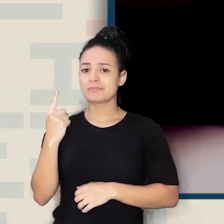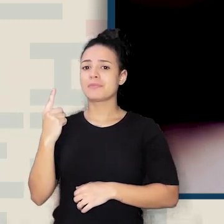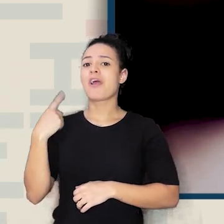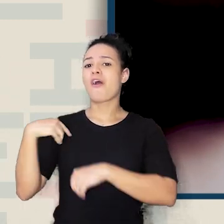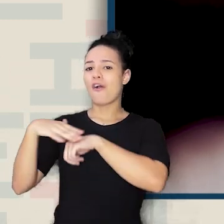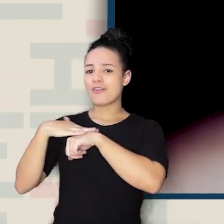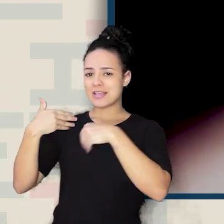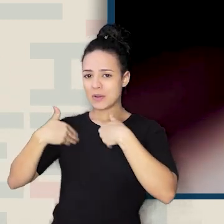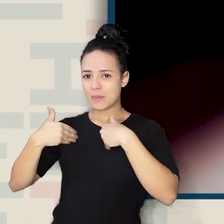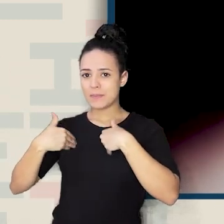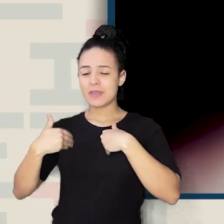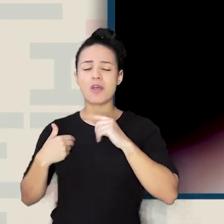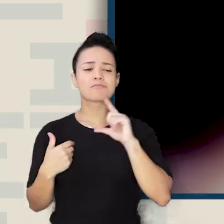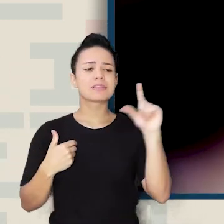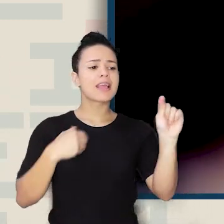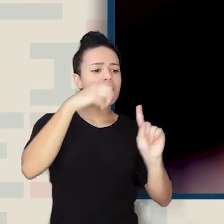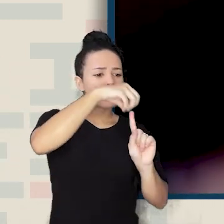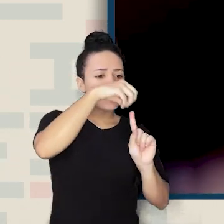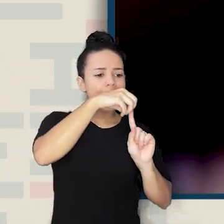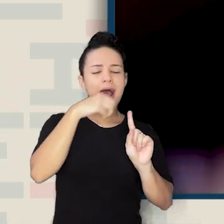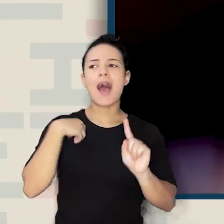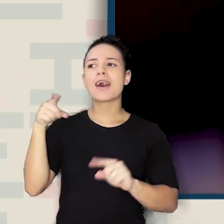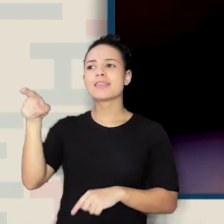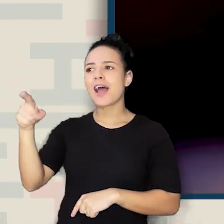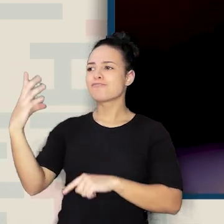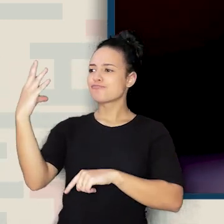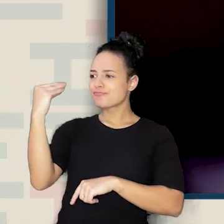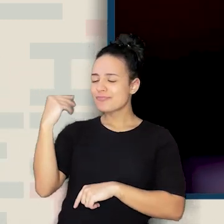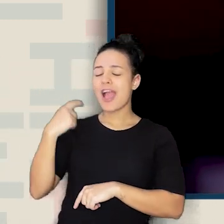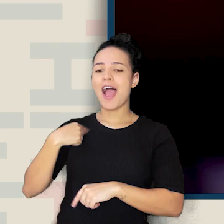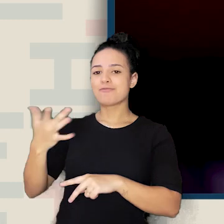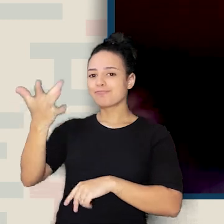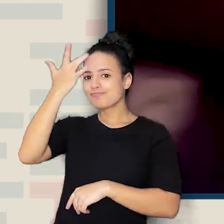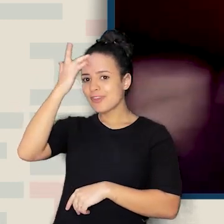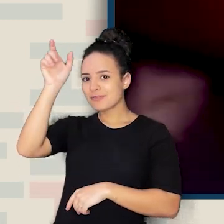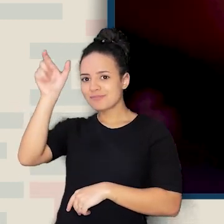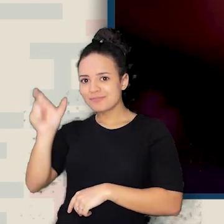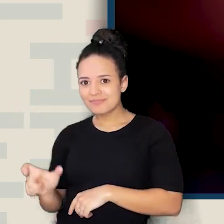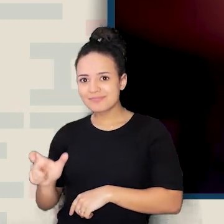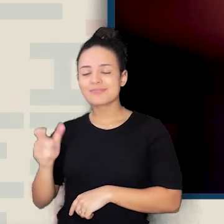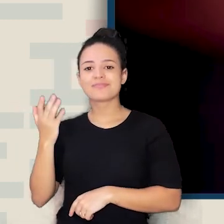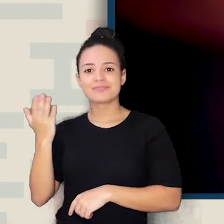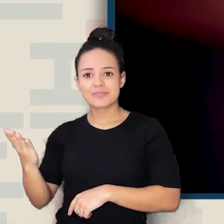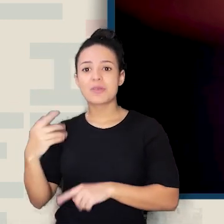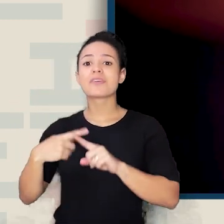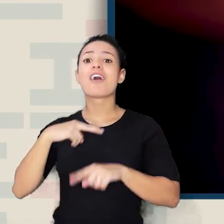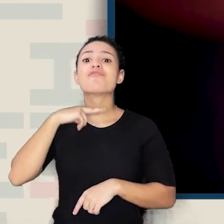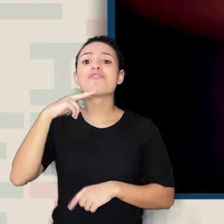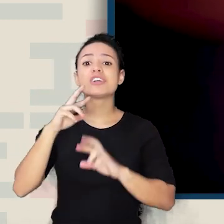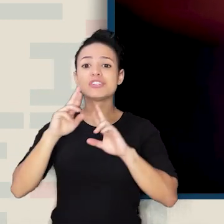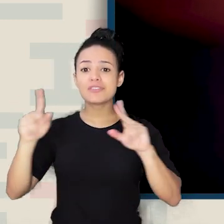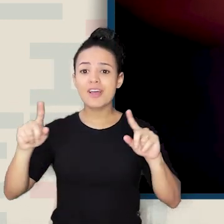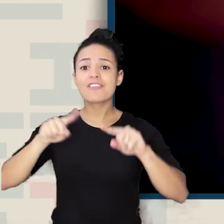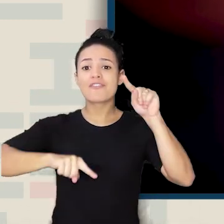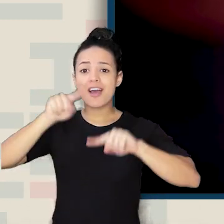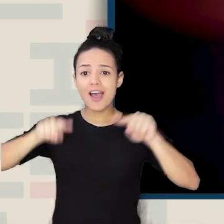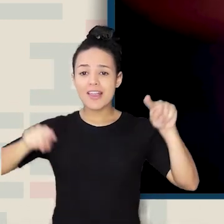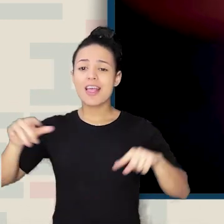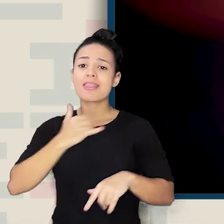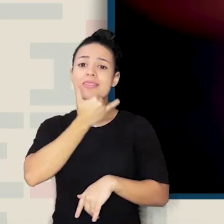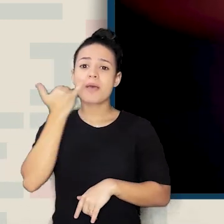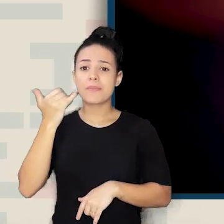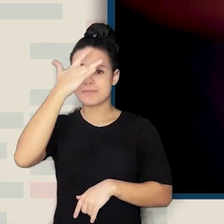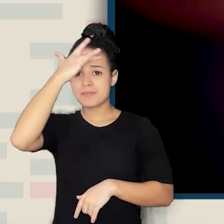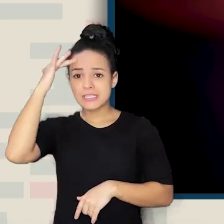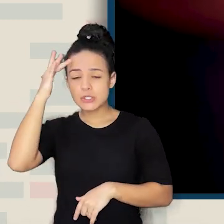que você é você, entendeu? Eu memorizei a sua voz. A sua tem um destaque diferente. Às vezes, dependendo da pessoa, ela não tem